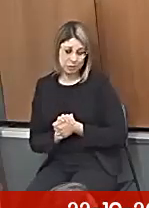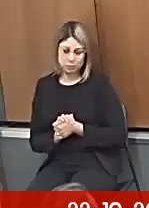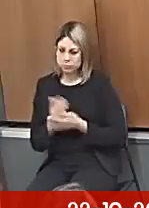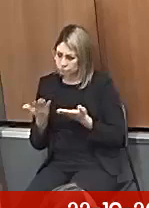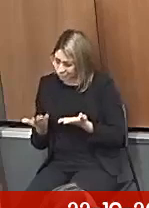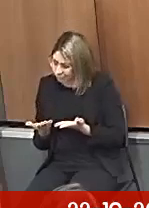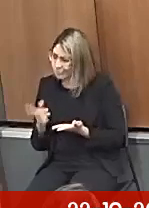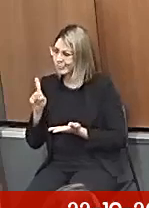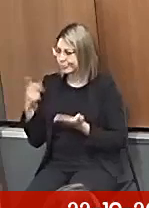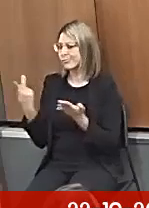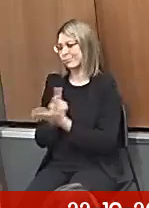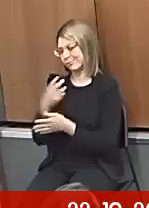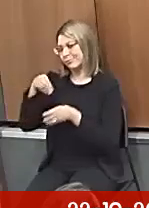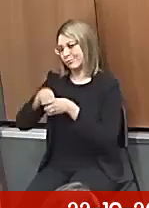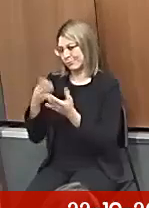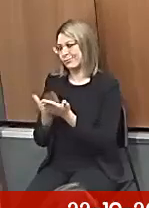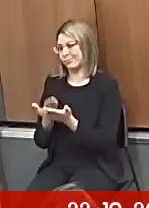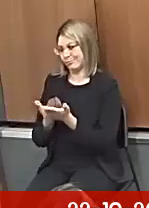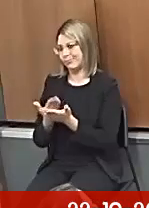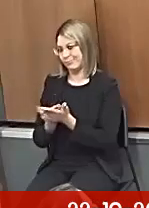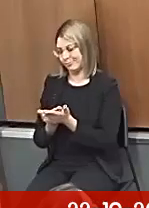É assim que acontece.